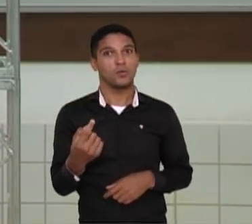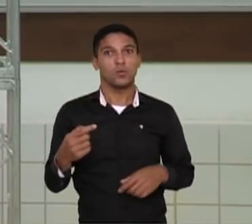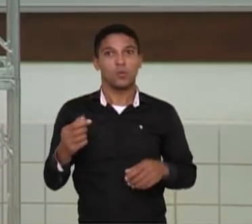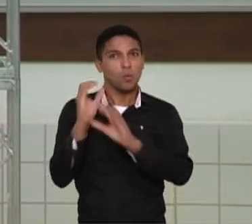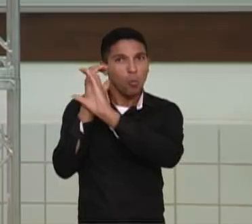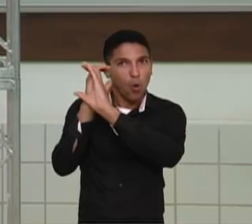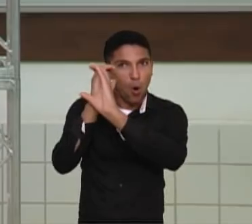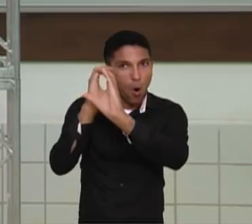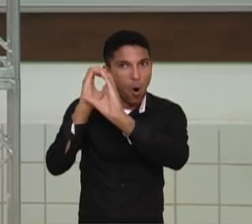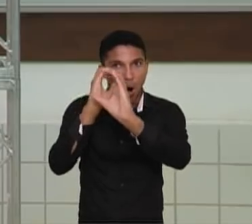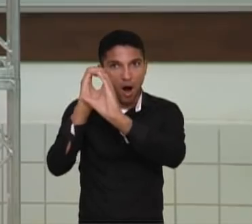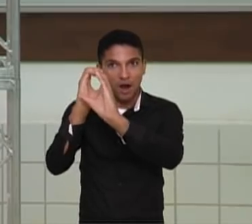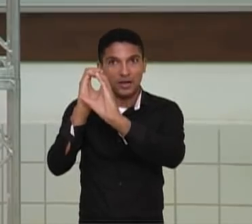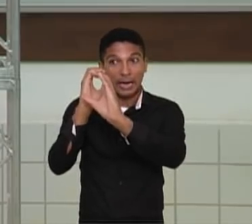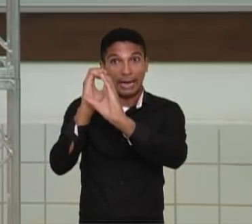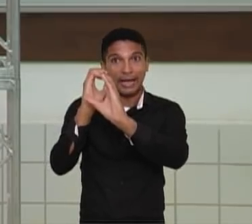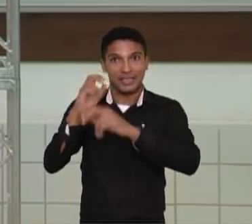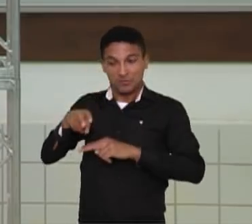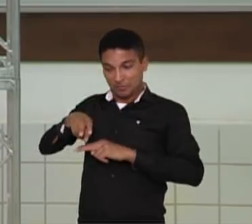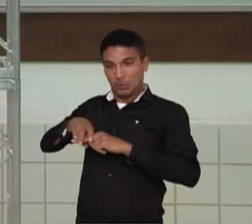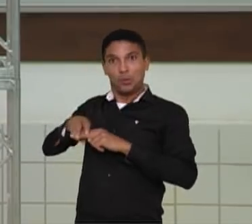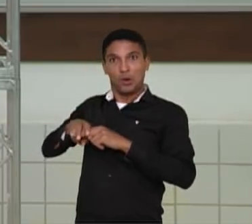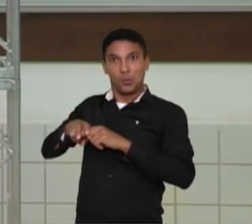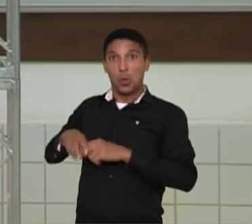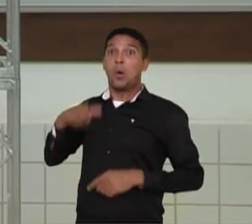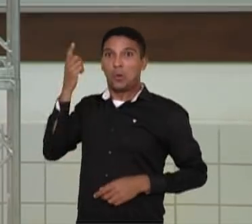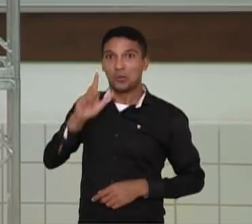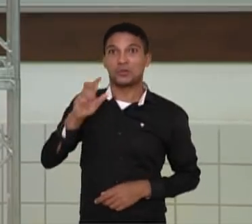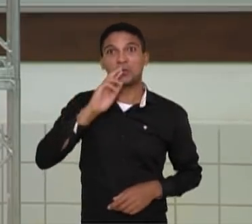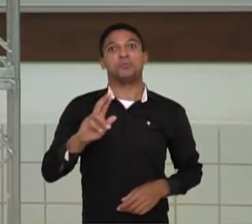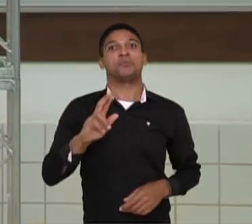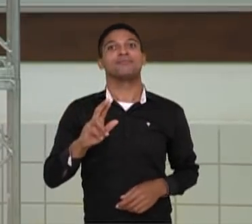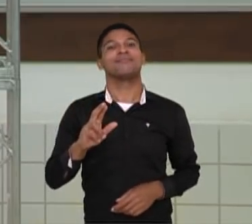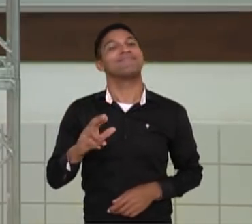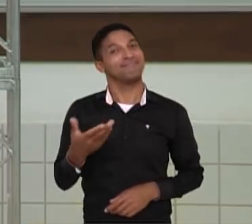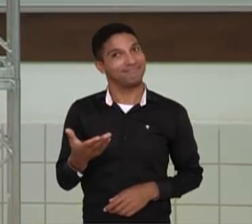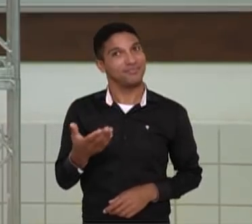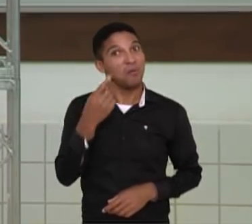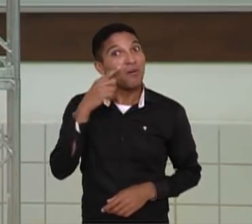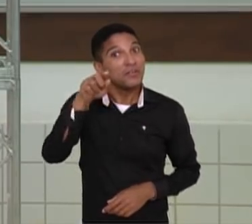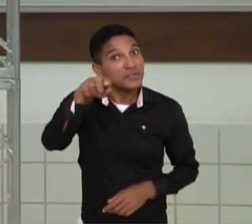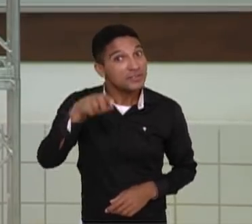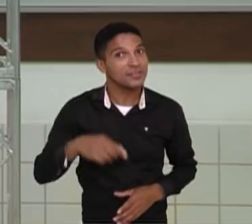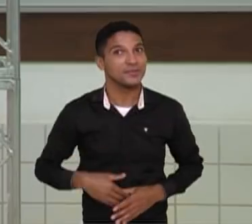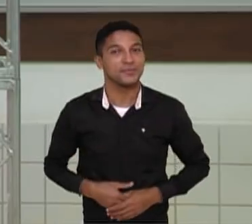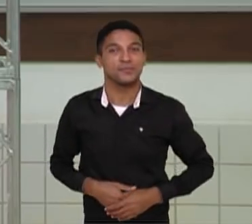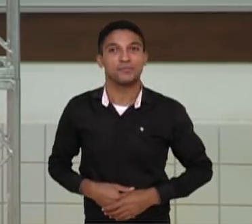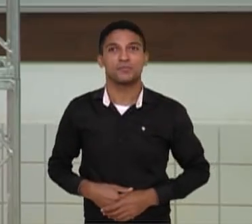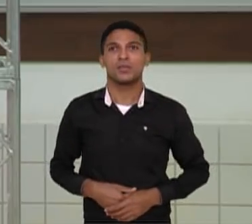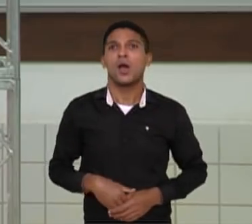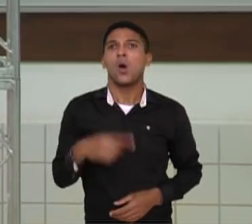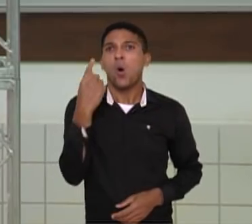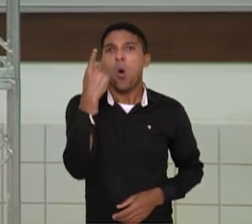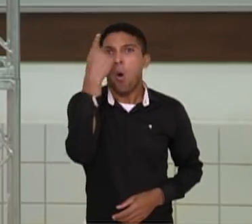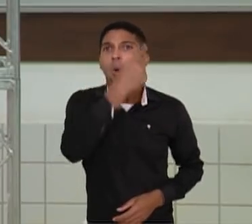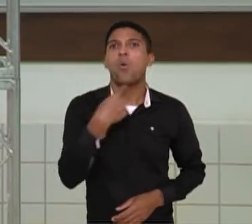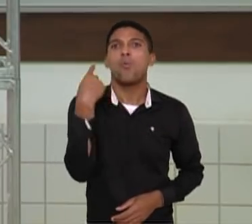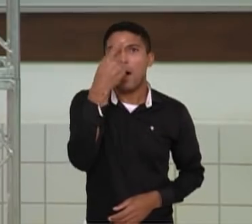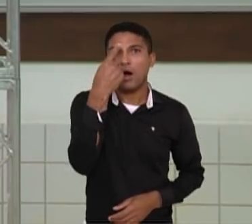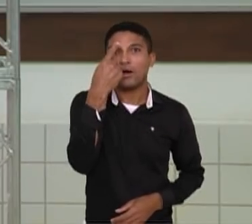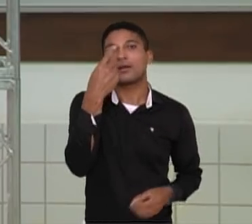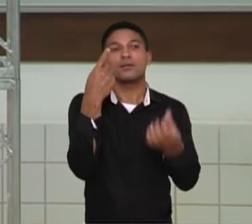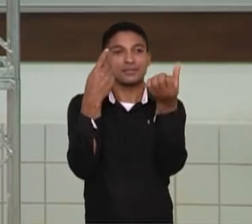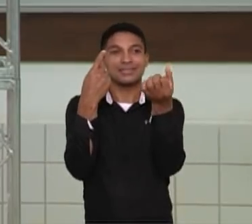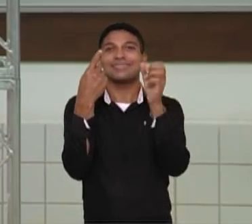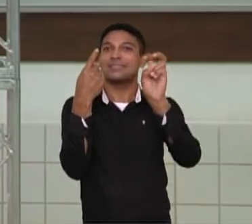tá dando, tá colocando aí as respostas aí, né? Então veja, ó, na primeira hora você tem